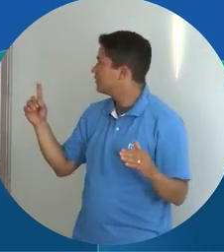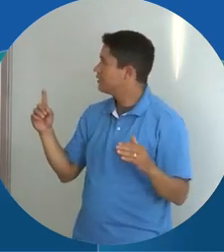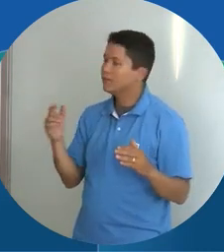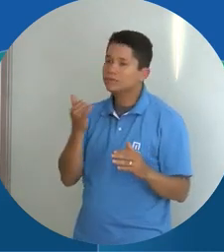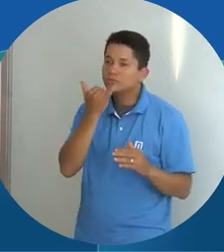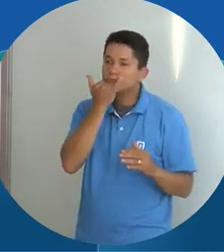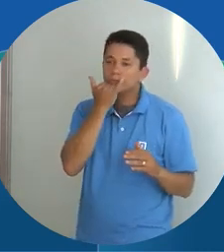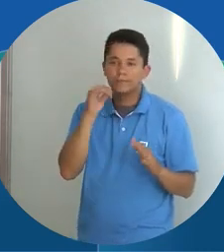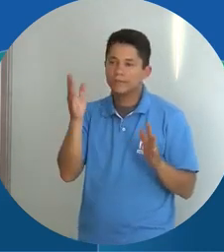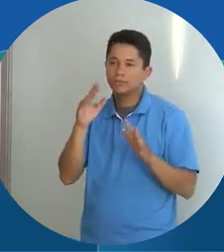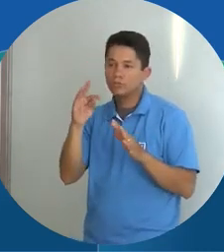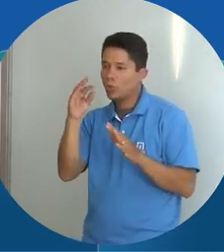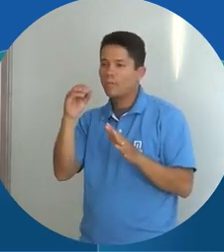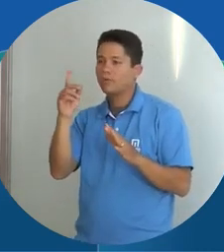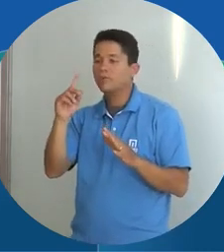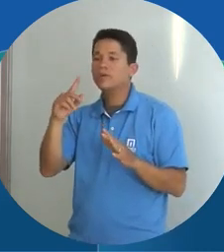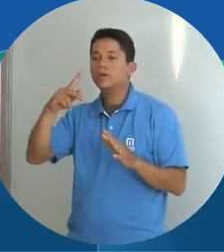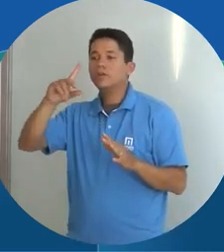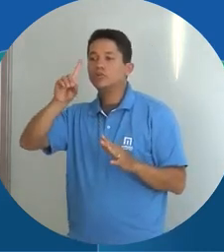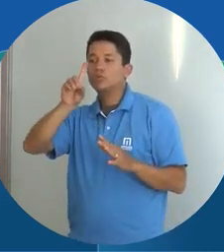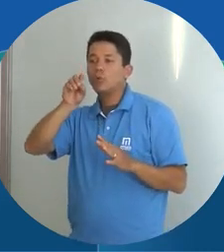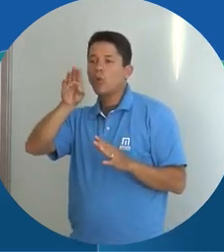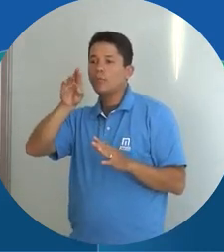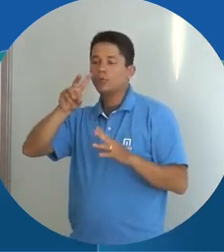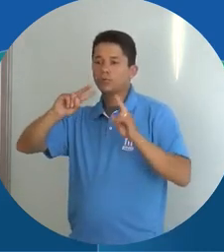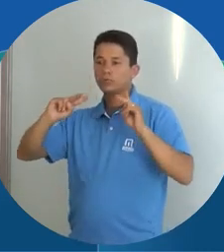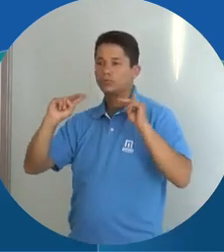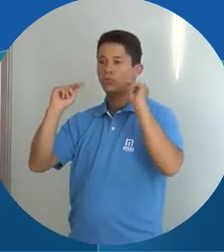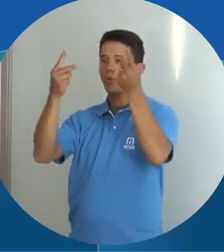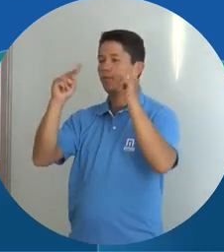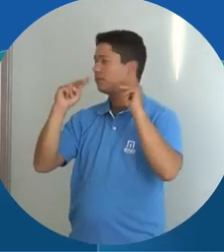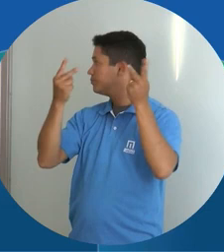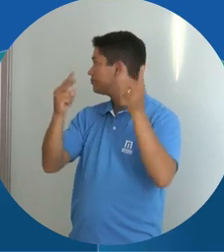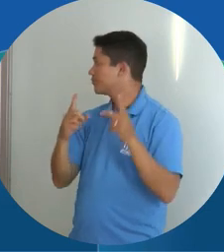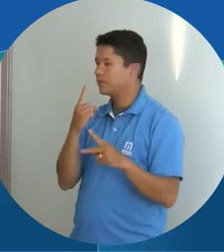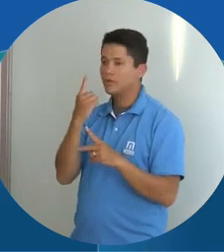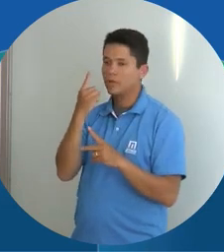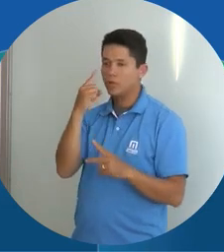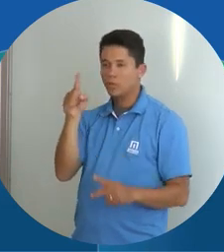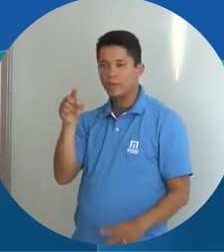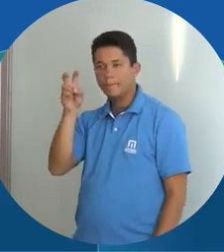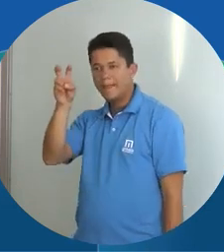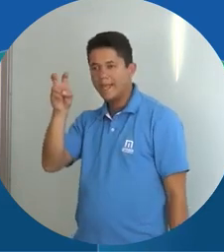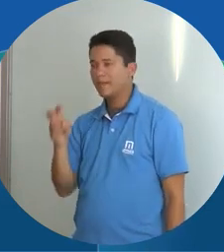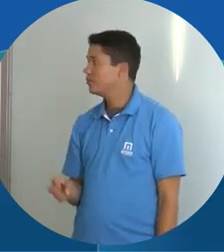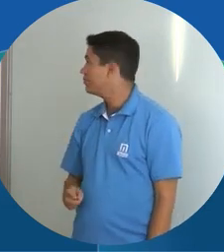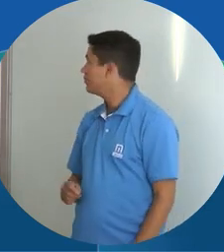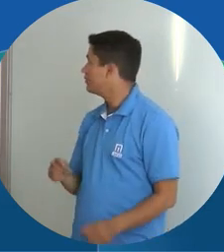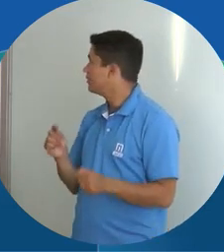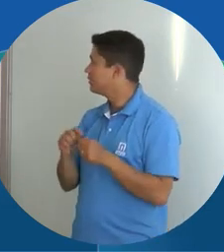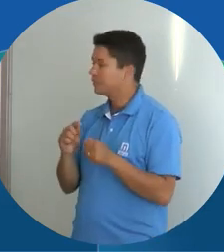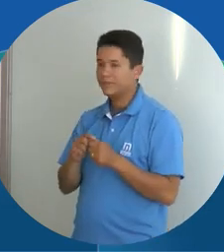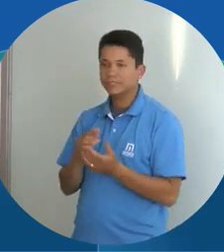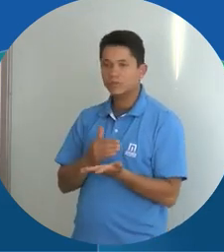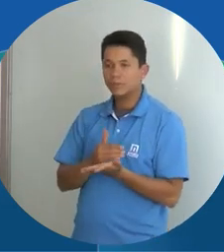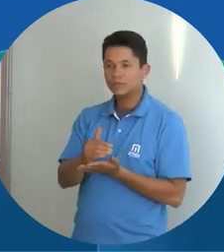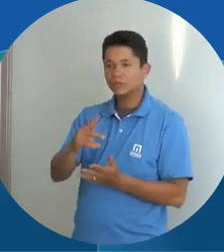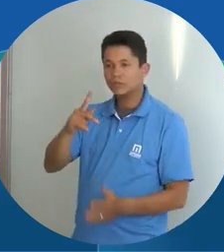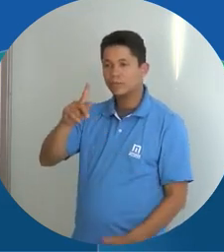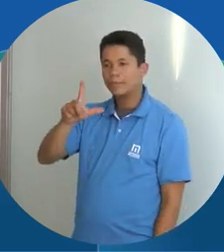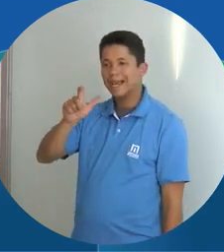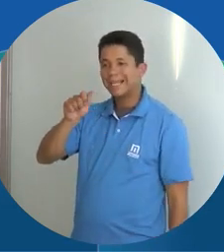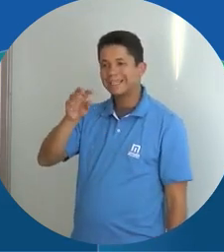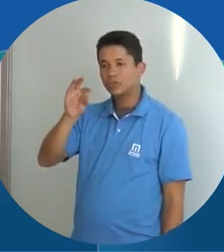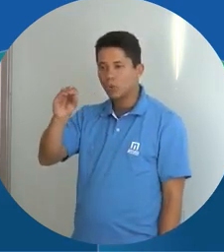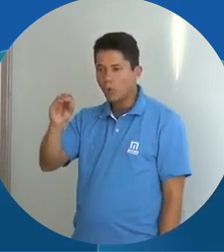ter 1,5 m por aí. Elas foram feitas do platô do galpão, do